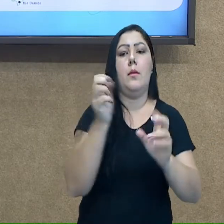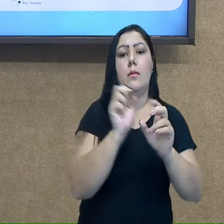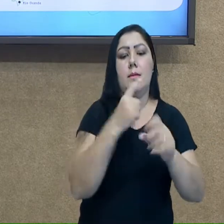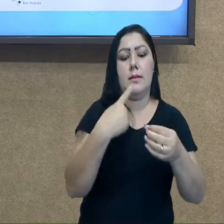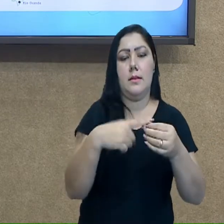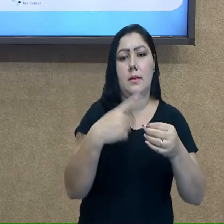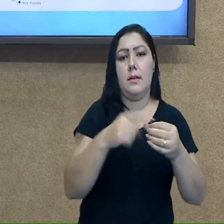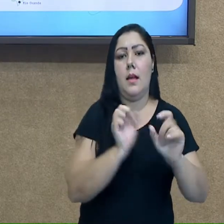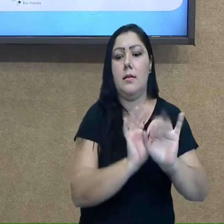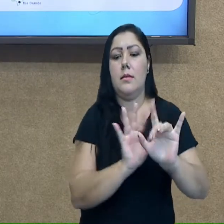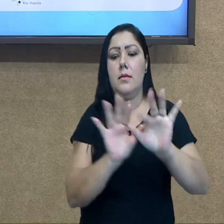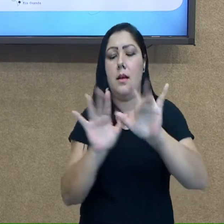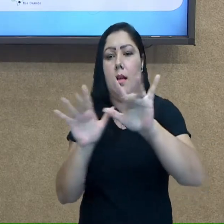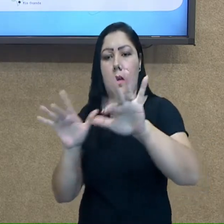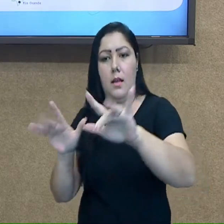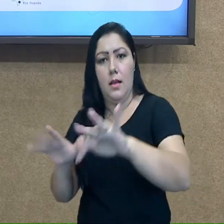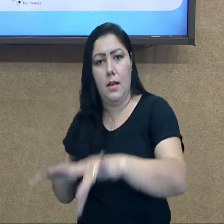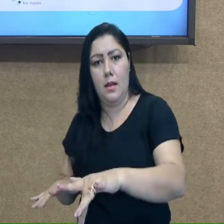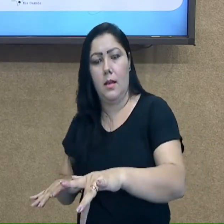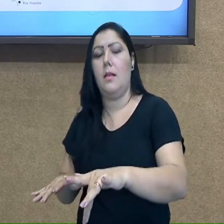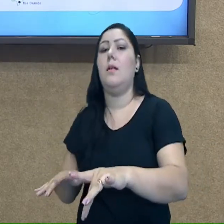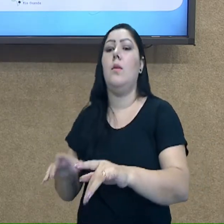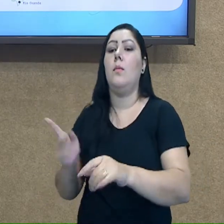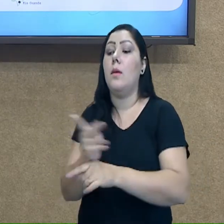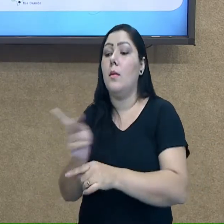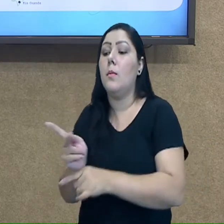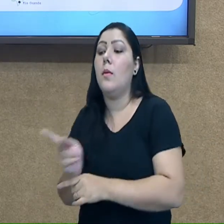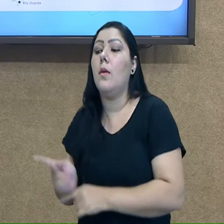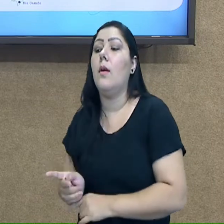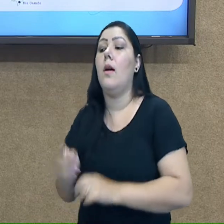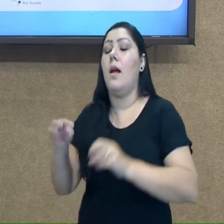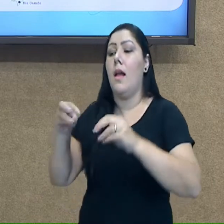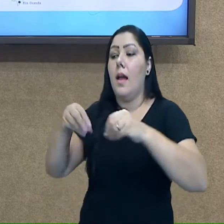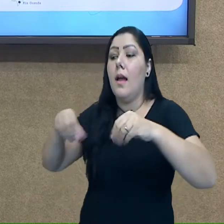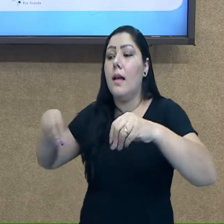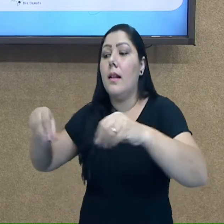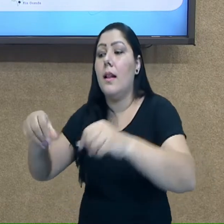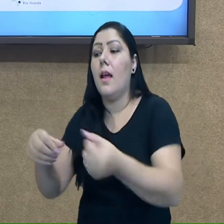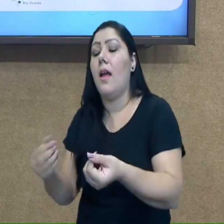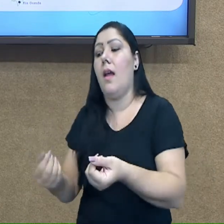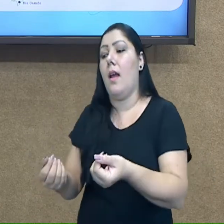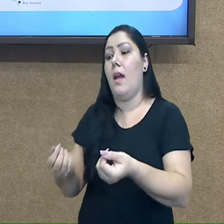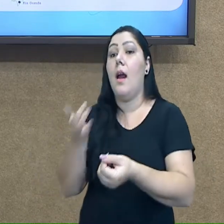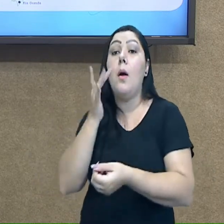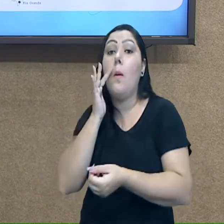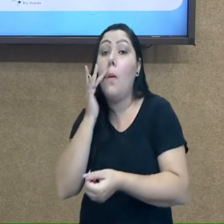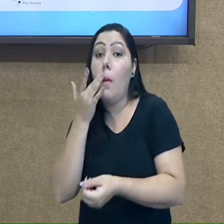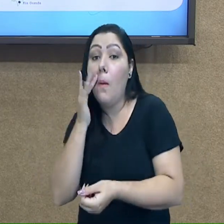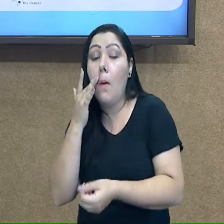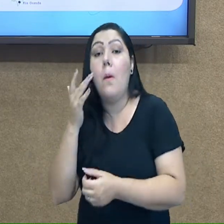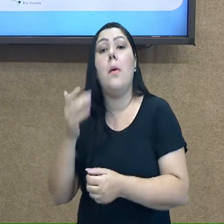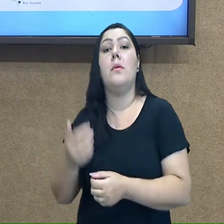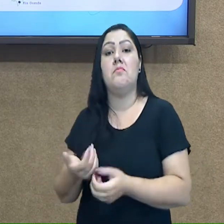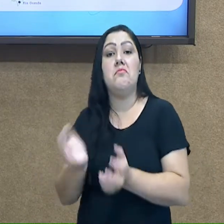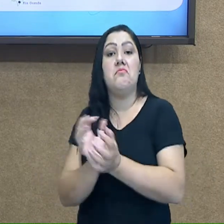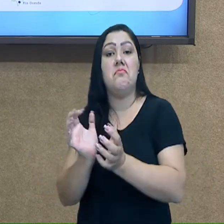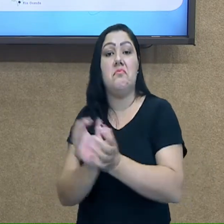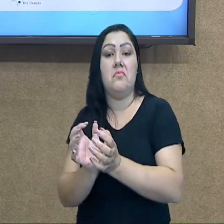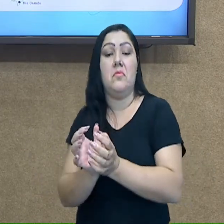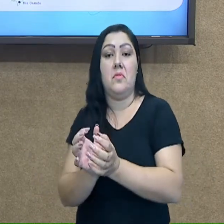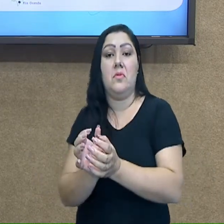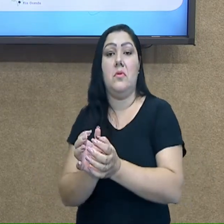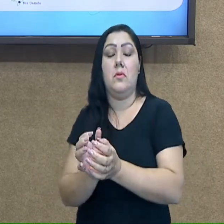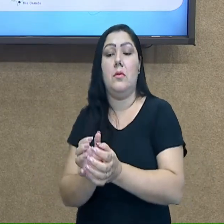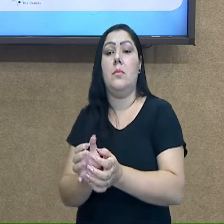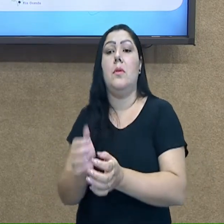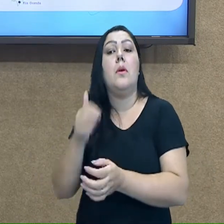brasileiro. Foram os bandeirantes os primeiros a encontrarem o ouro às margens do rio, em Minas